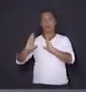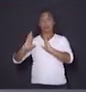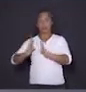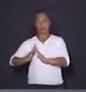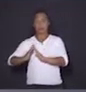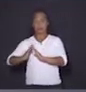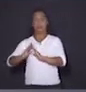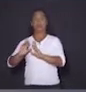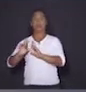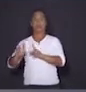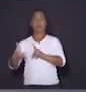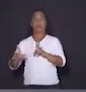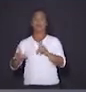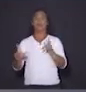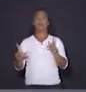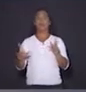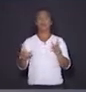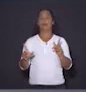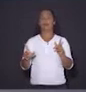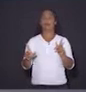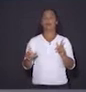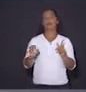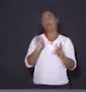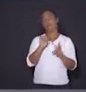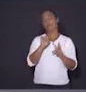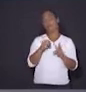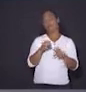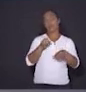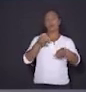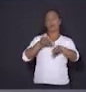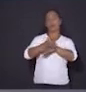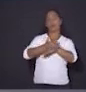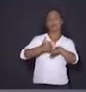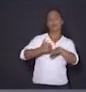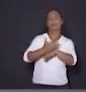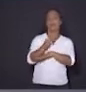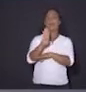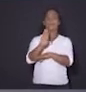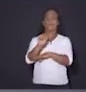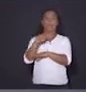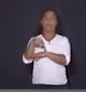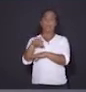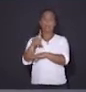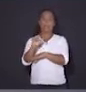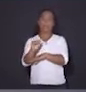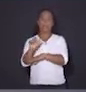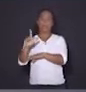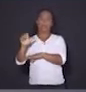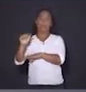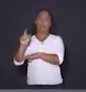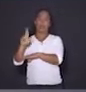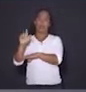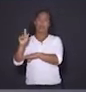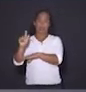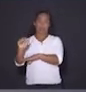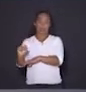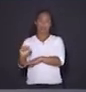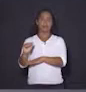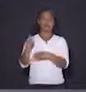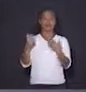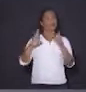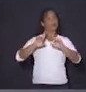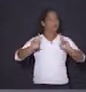o acesso é muito diferente do que um acesso com banda larga fixa existem franquias de dados ba o que dificulta a